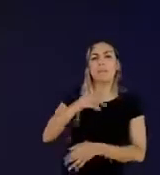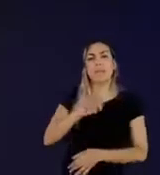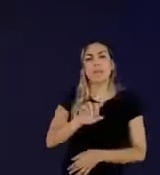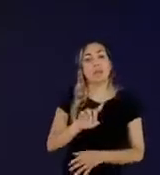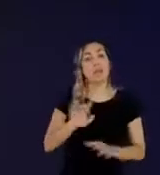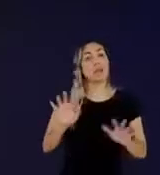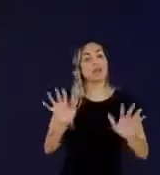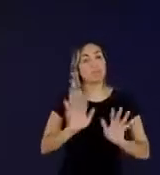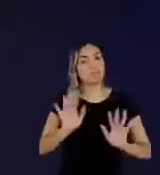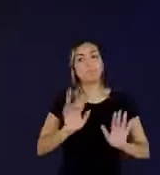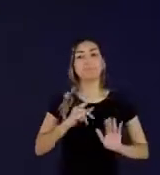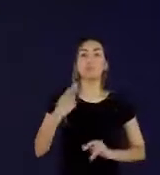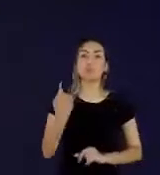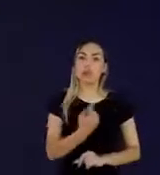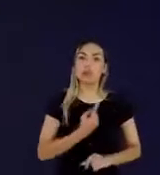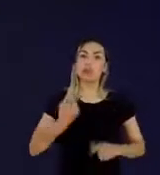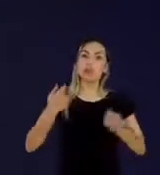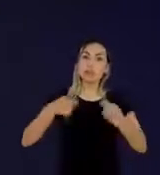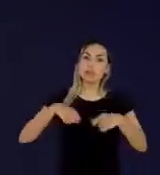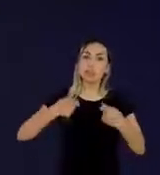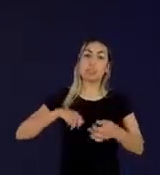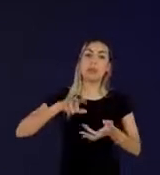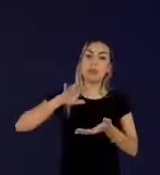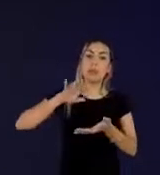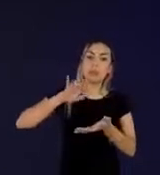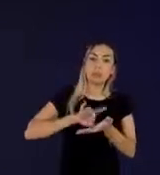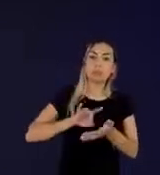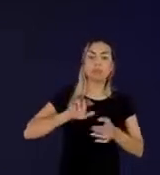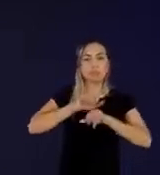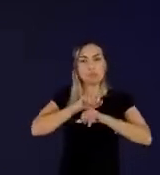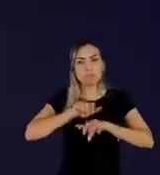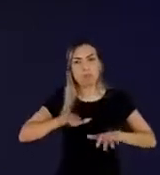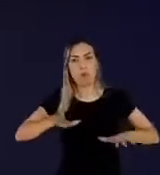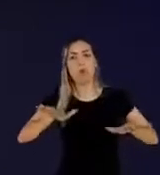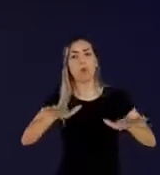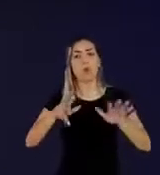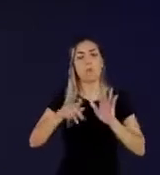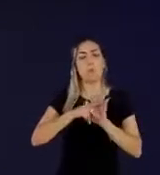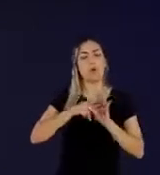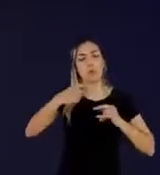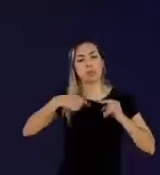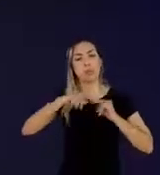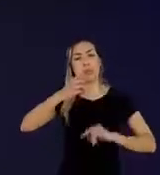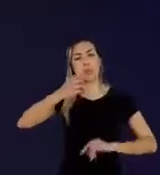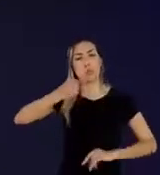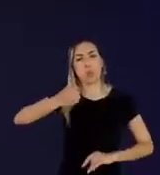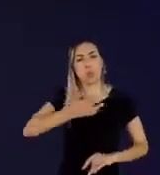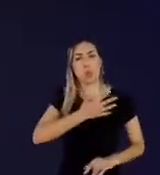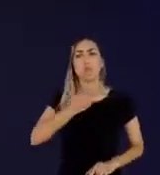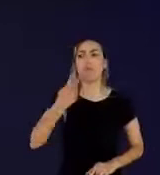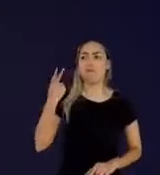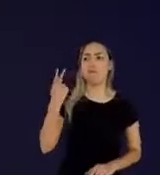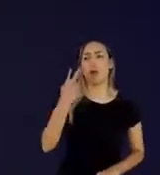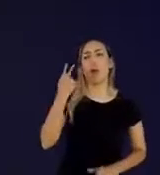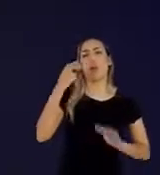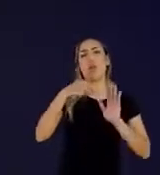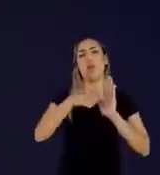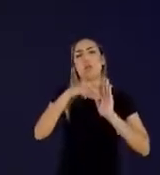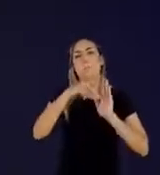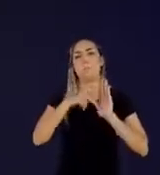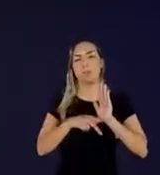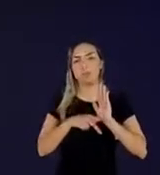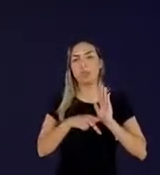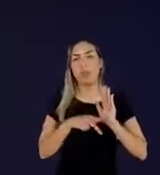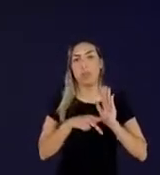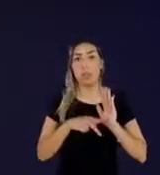gente precisa, aí, de fato, disseminar a cultura da inovação e agregar valor a esses projetos. Então, acho que